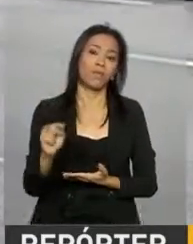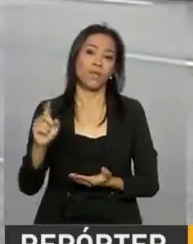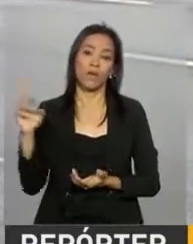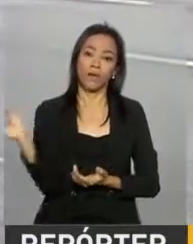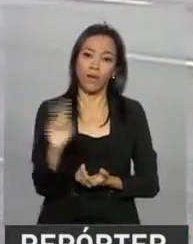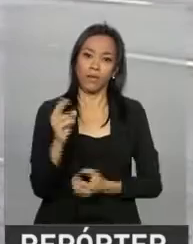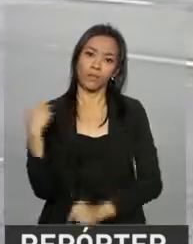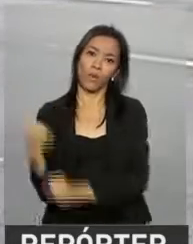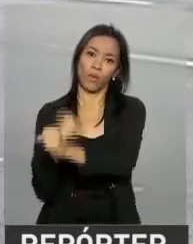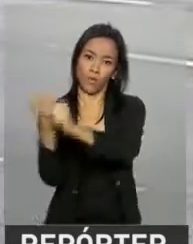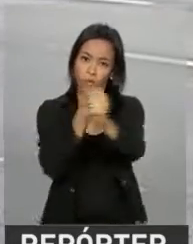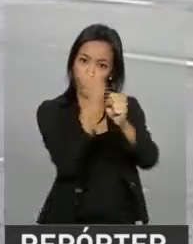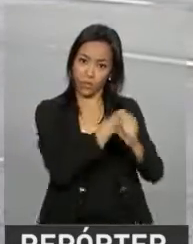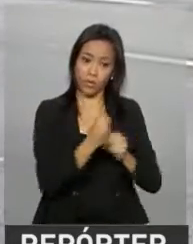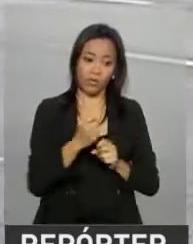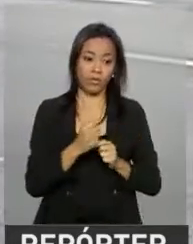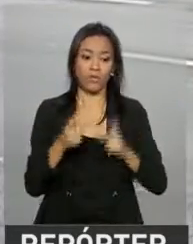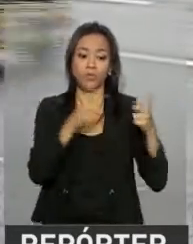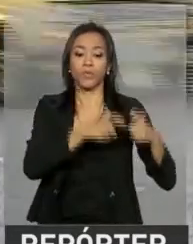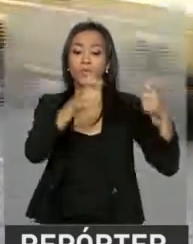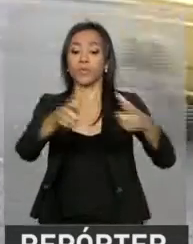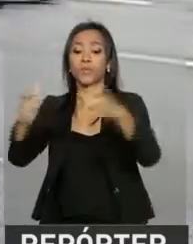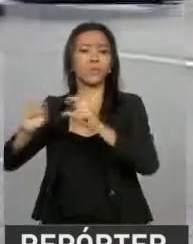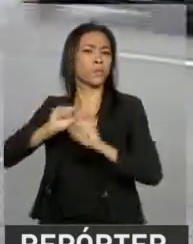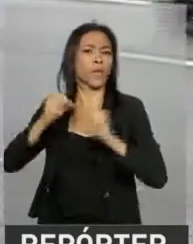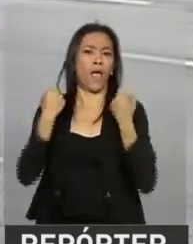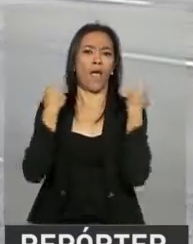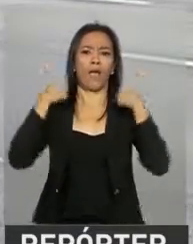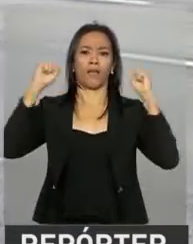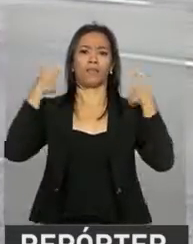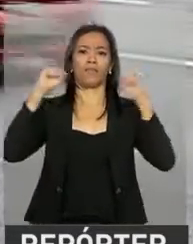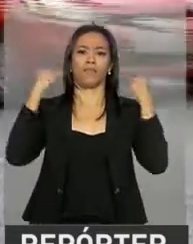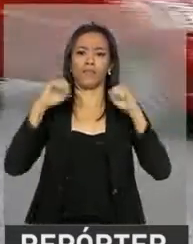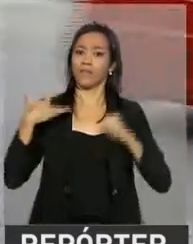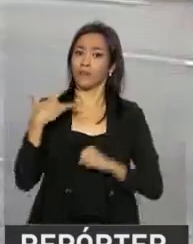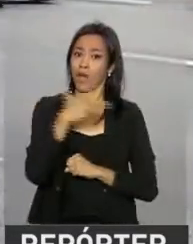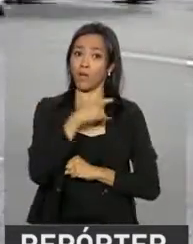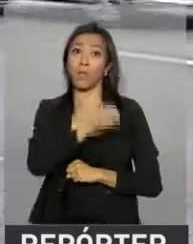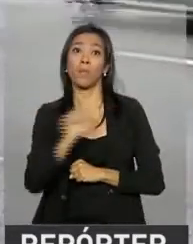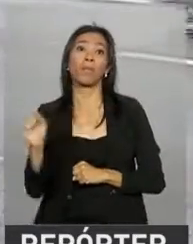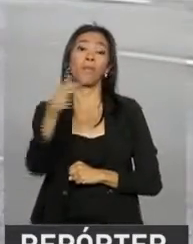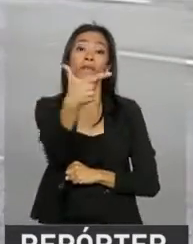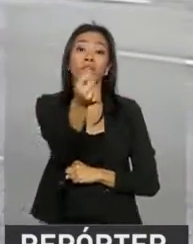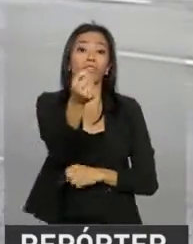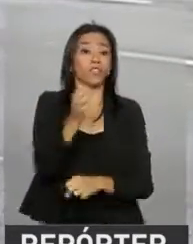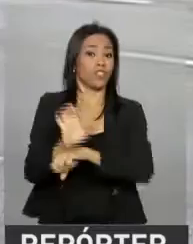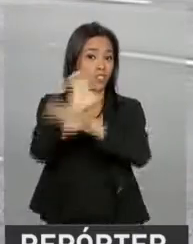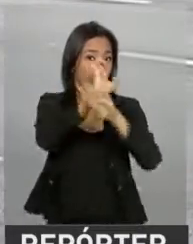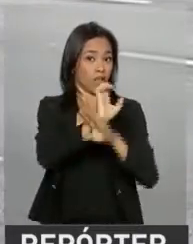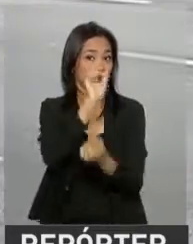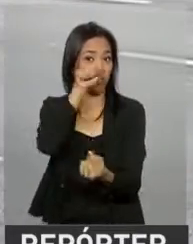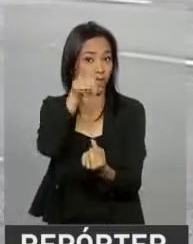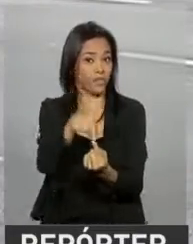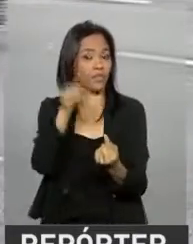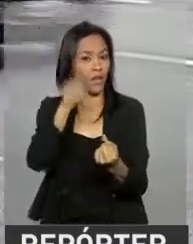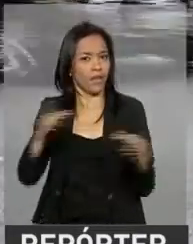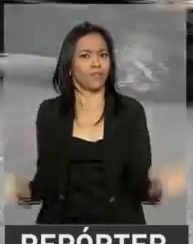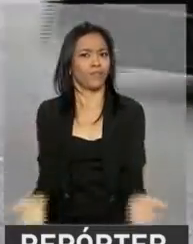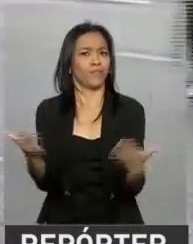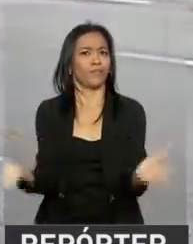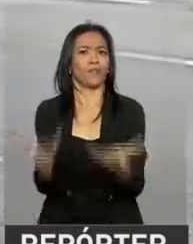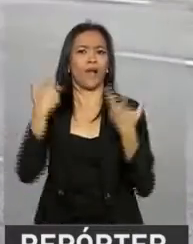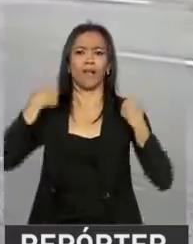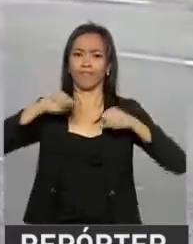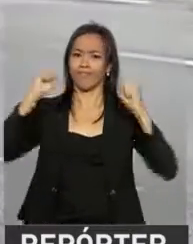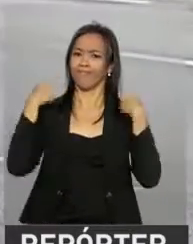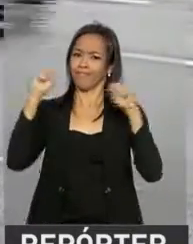construção desses pólos do programa academia da saúde em 20 estados a idéia é incentivar a prática de exercícios